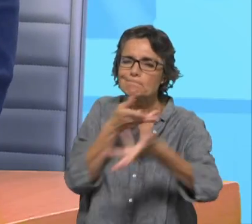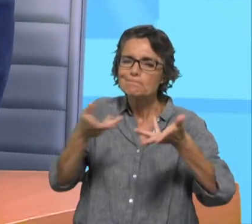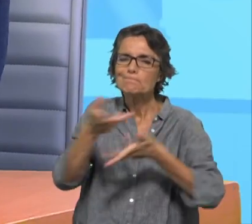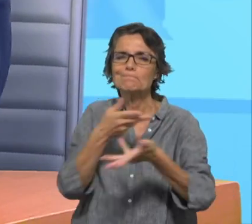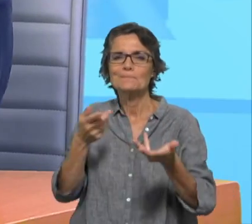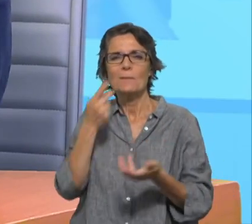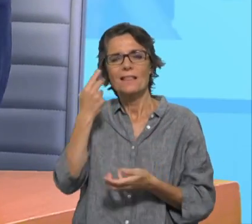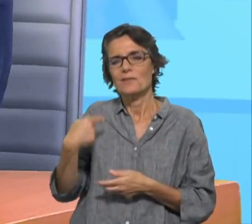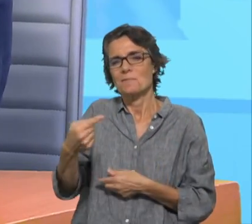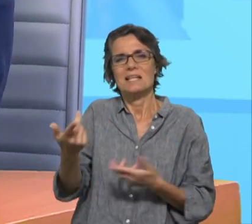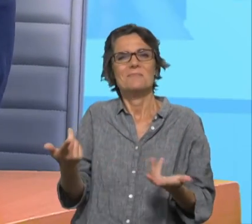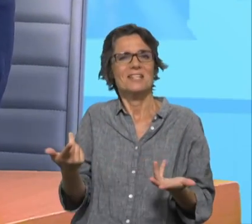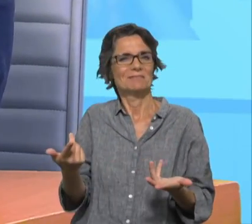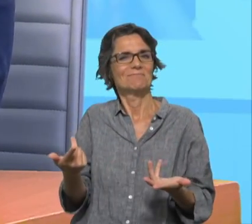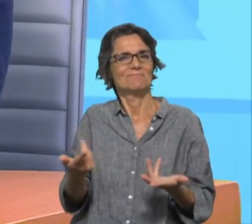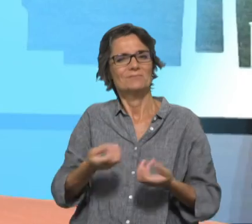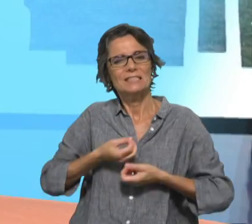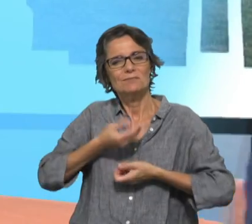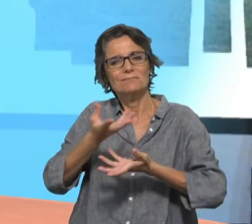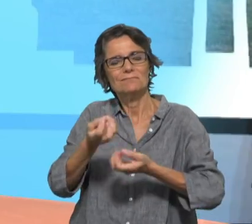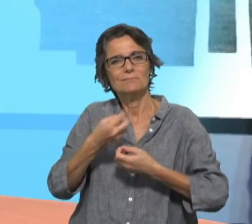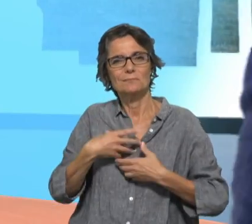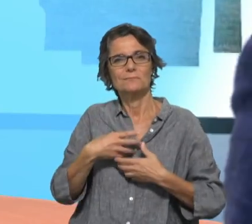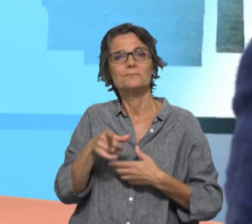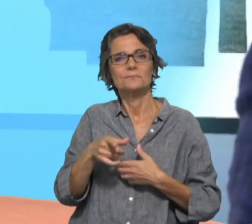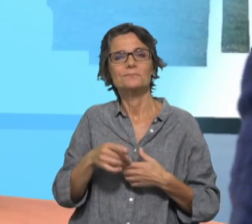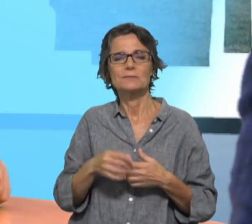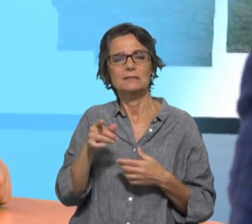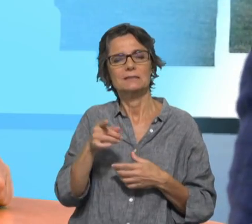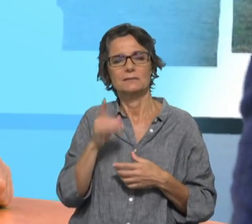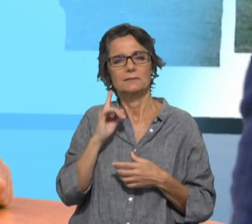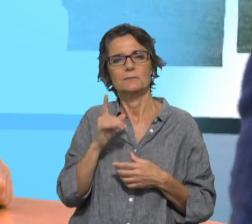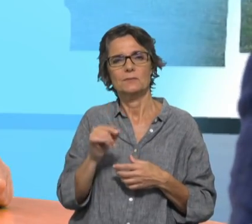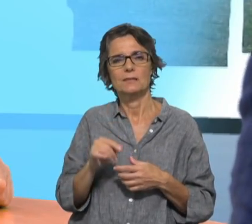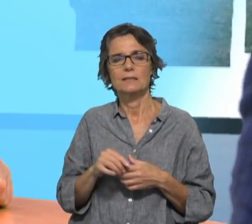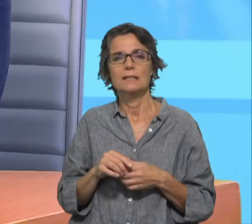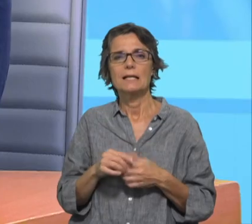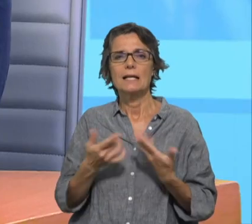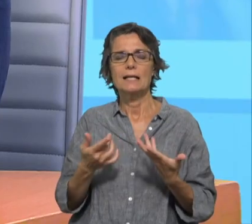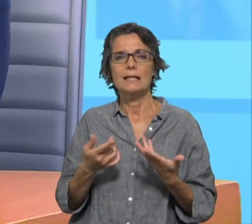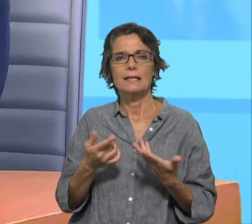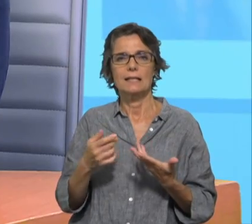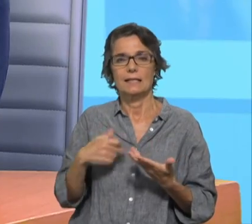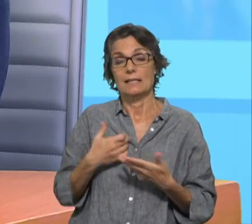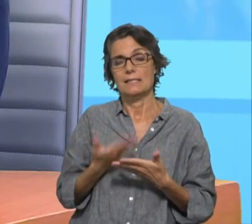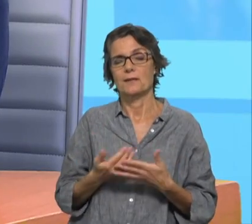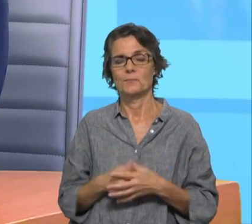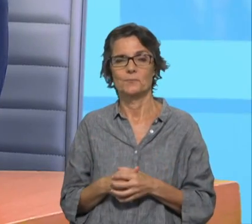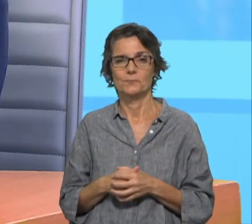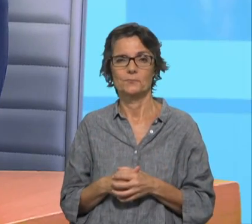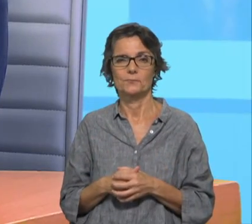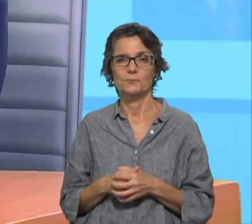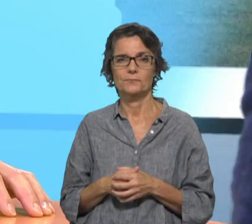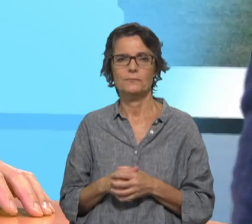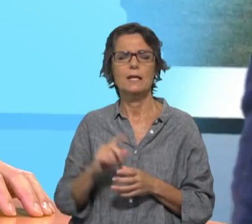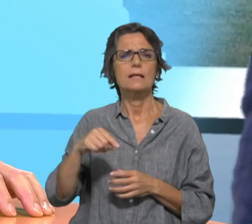vida, a partir daquilo que somos, que vivemos, que experimentamos nas nossas comunidades. Isso também é sempre muito enriquecedor. E acontece depois da realização do